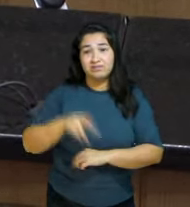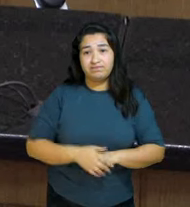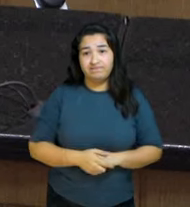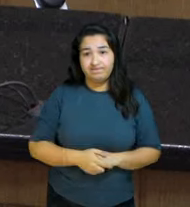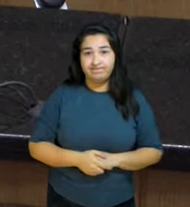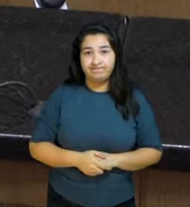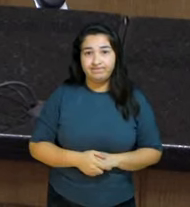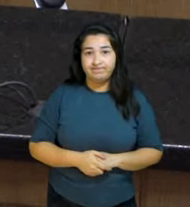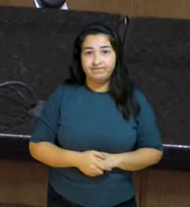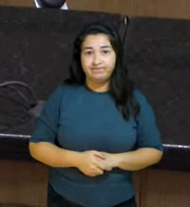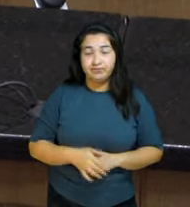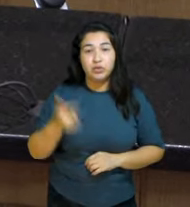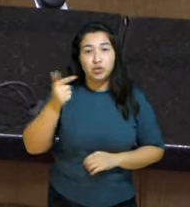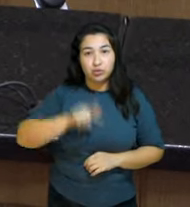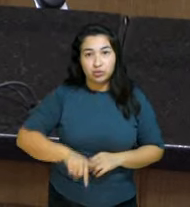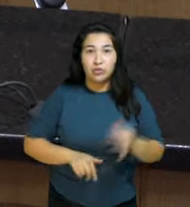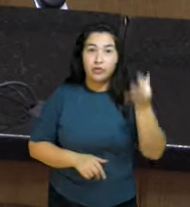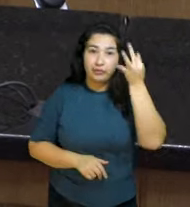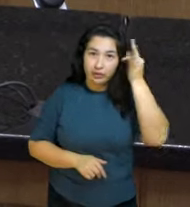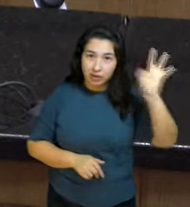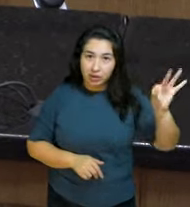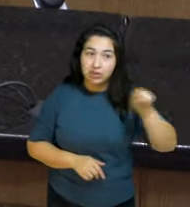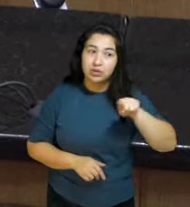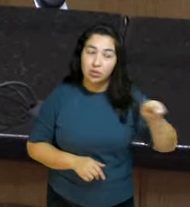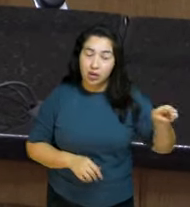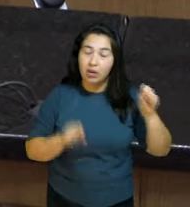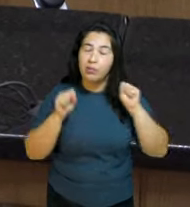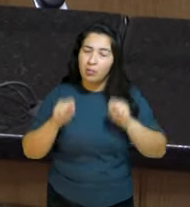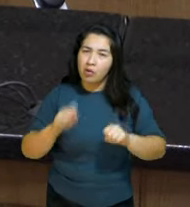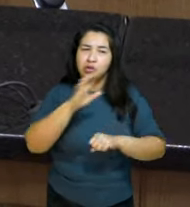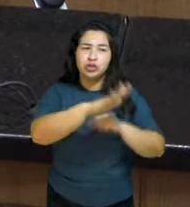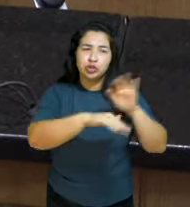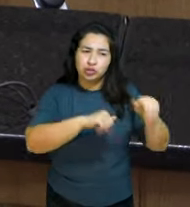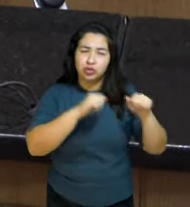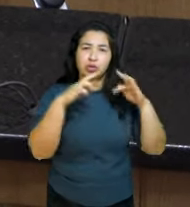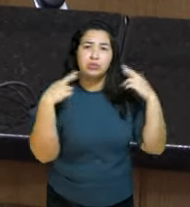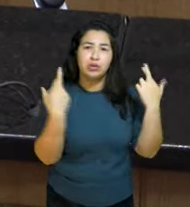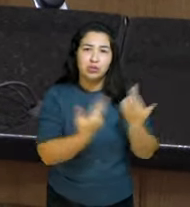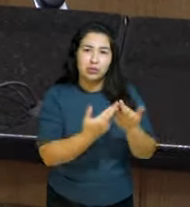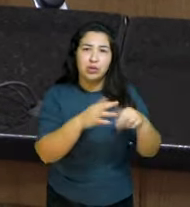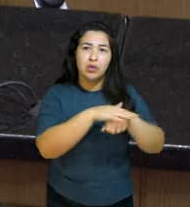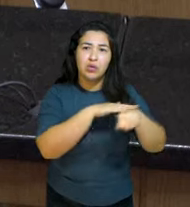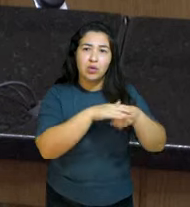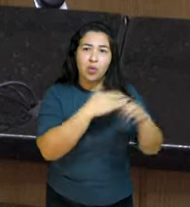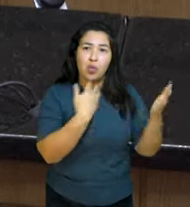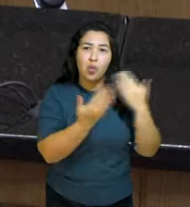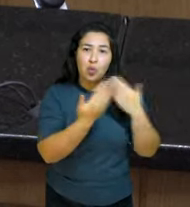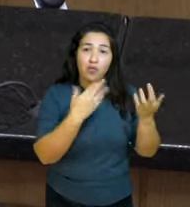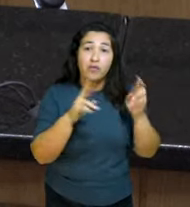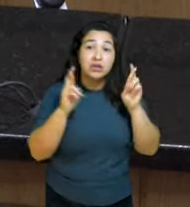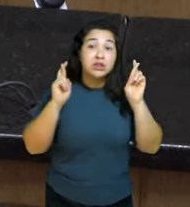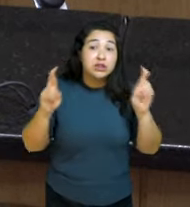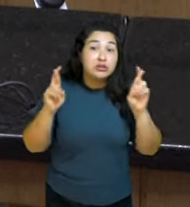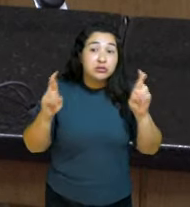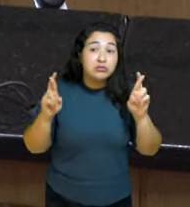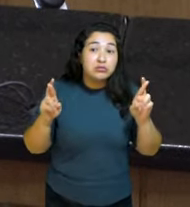Falo novamente que as federações estão abertas ao diálogo e estamos aguardando ansiosos por